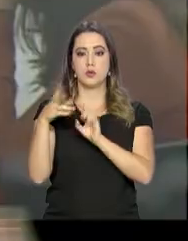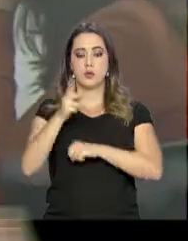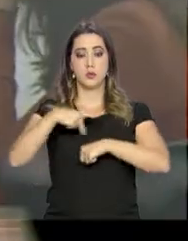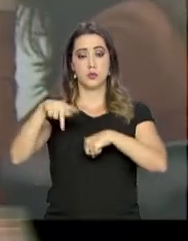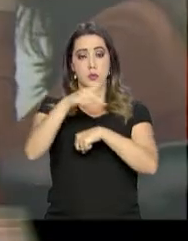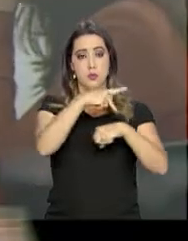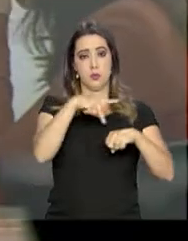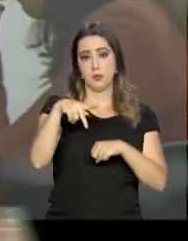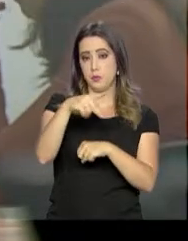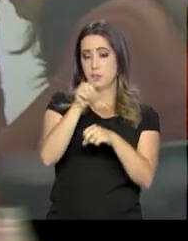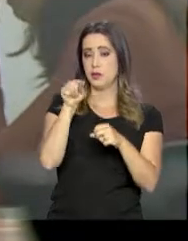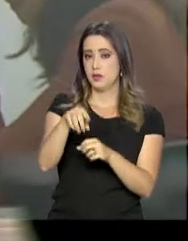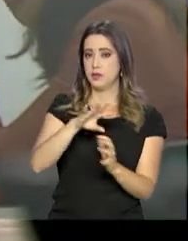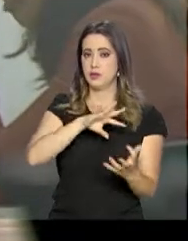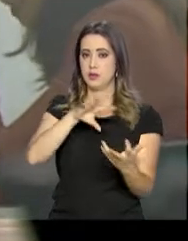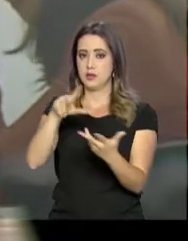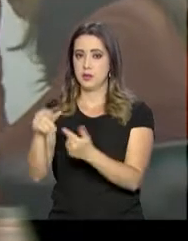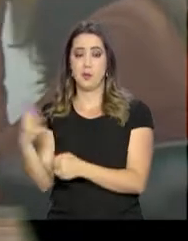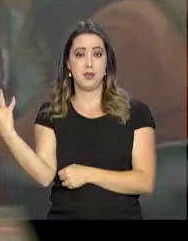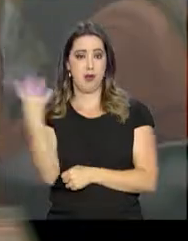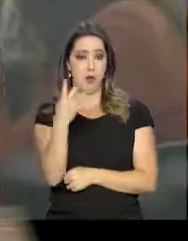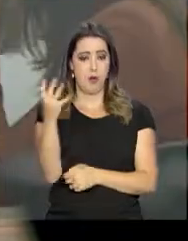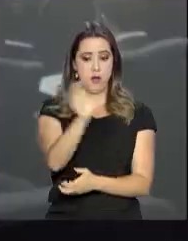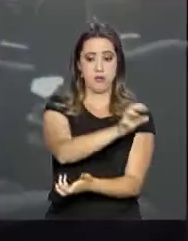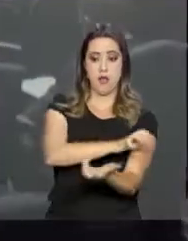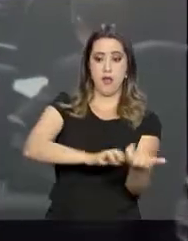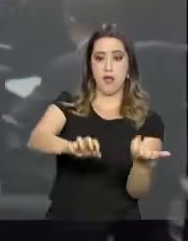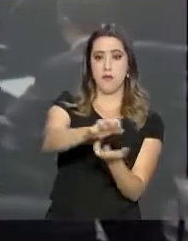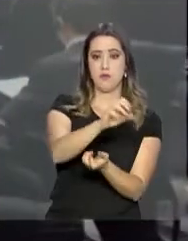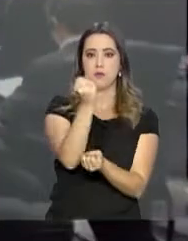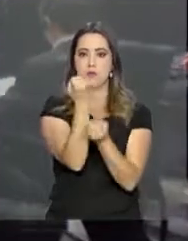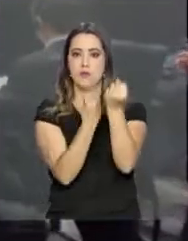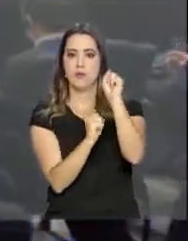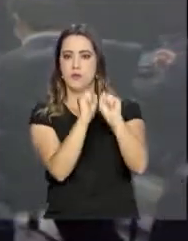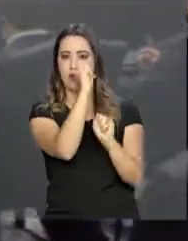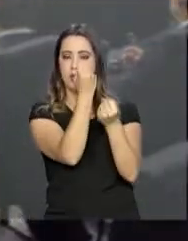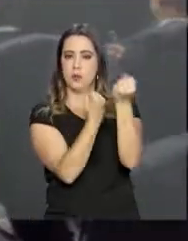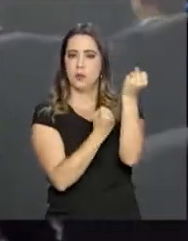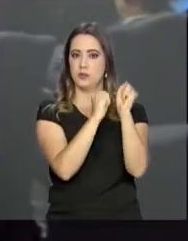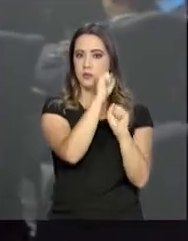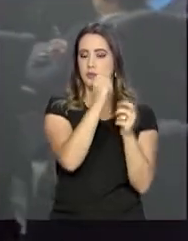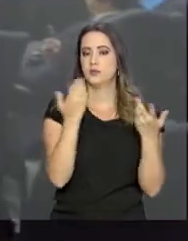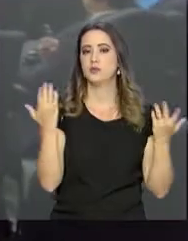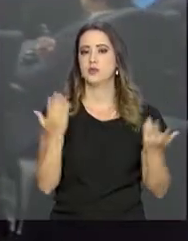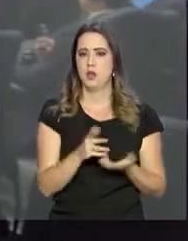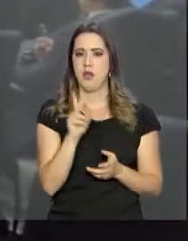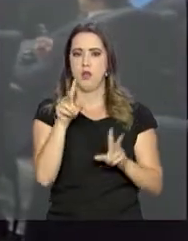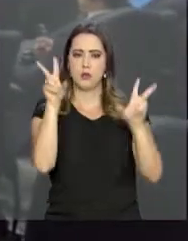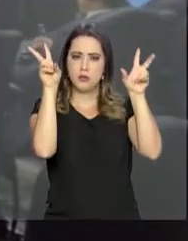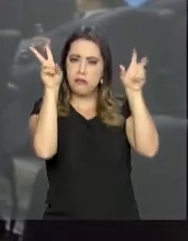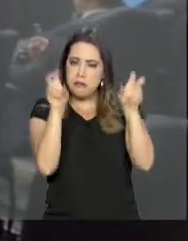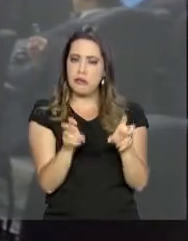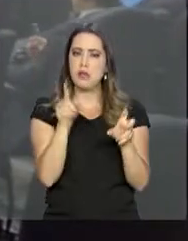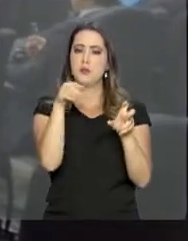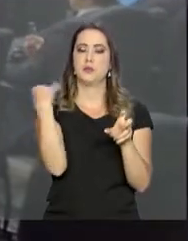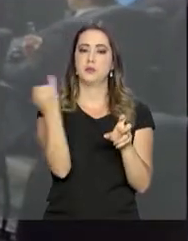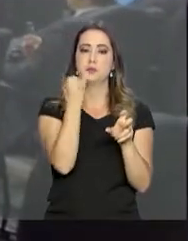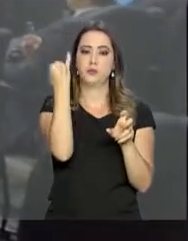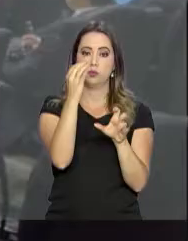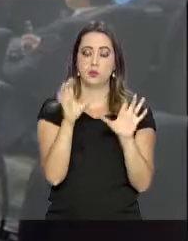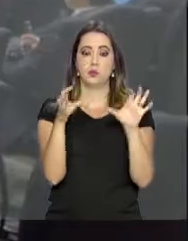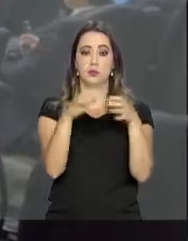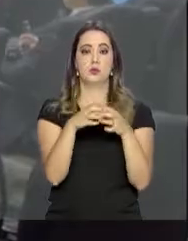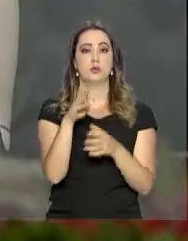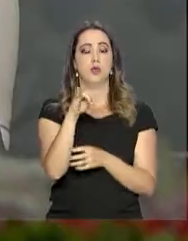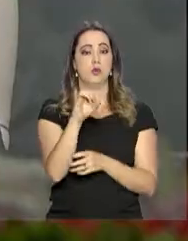povos. Esse é o mundo da quarta revolução industrial, principal tema da 10ª edição da Cúpula de Chefes de Estado e de Governo